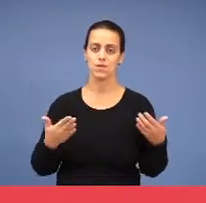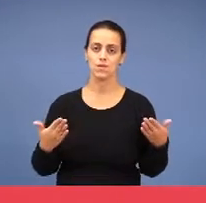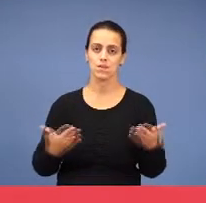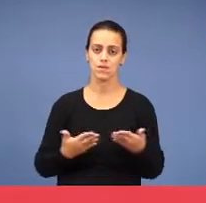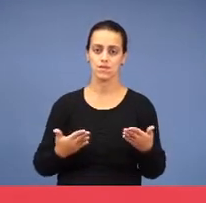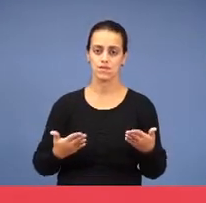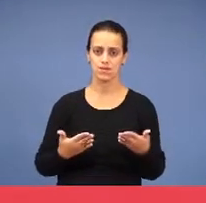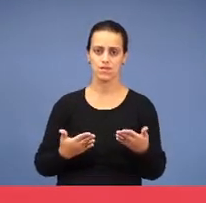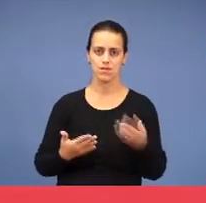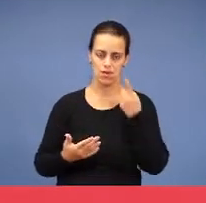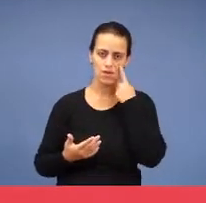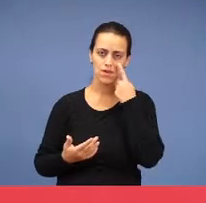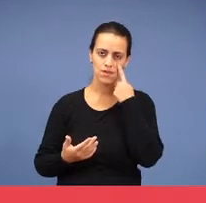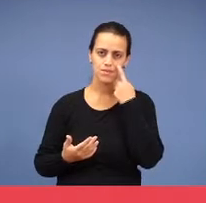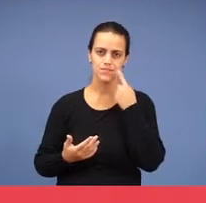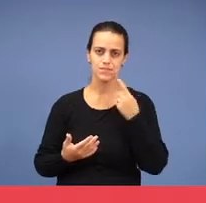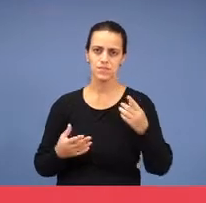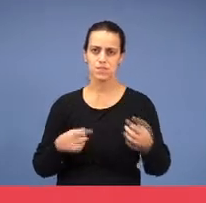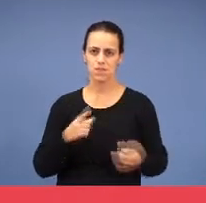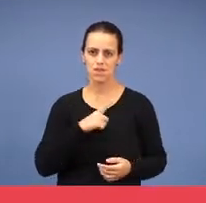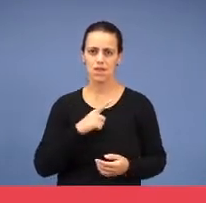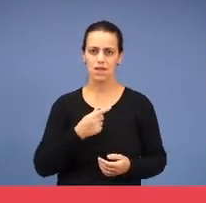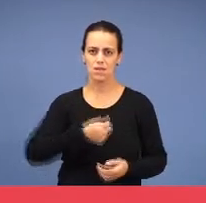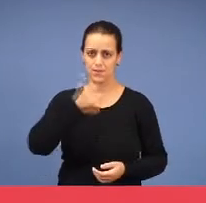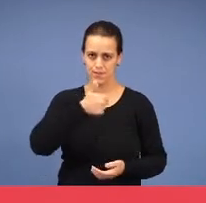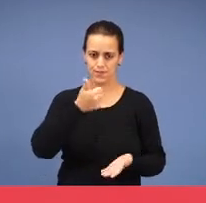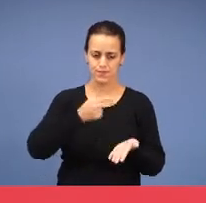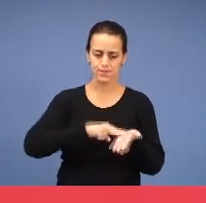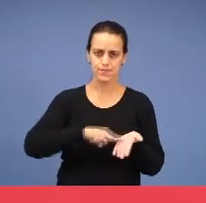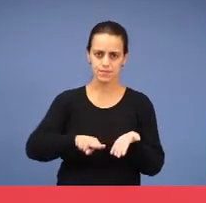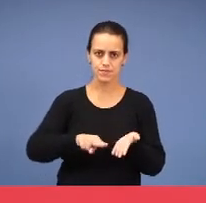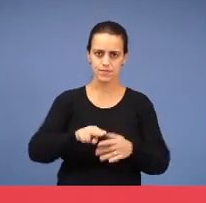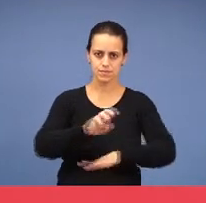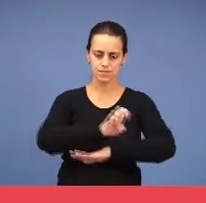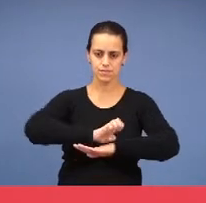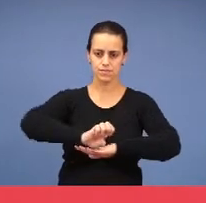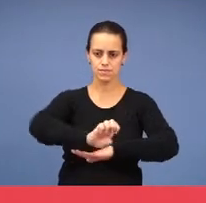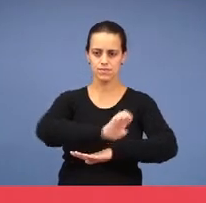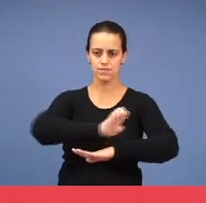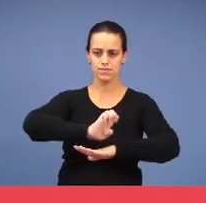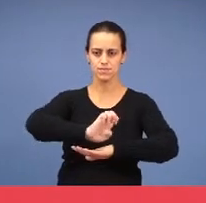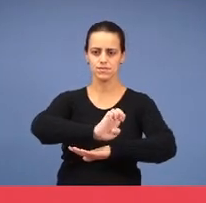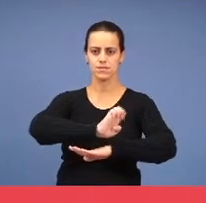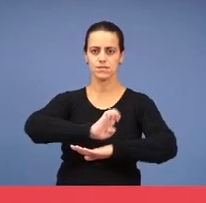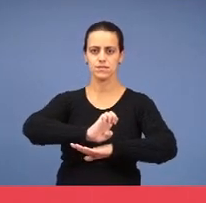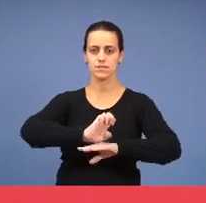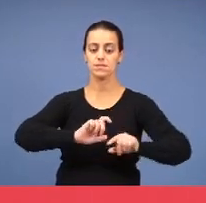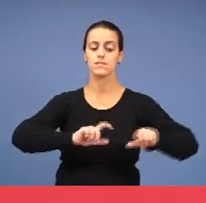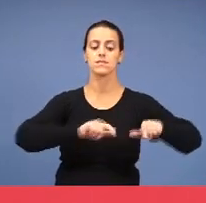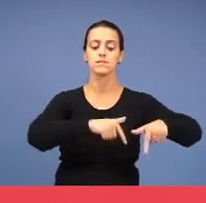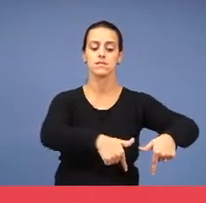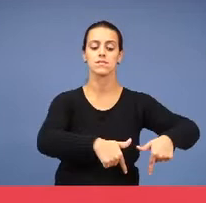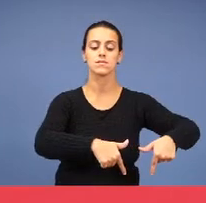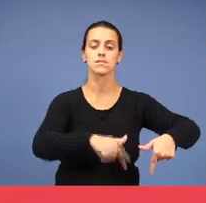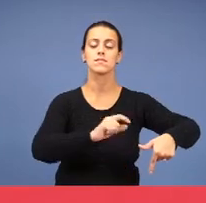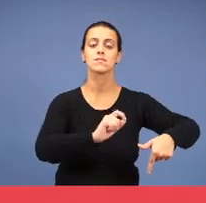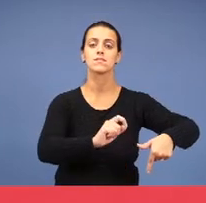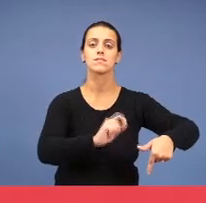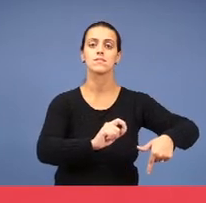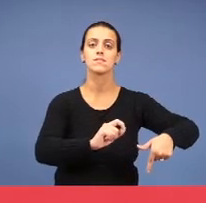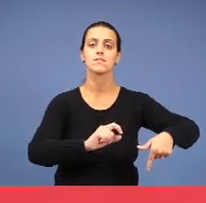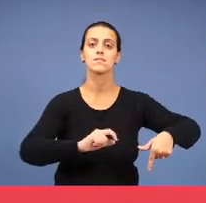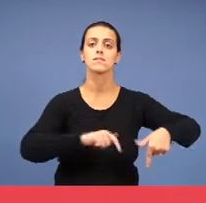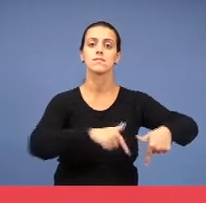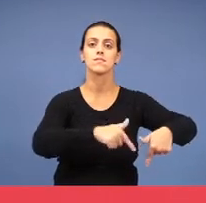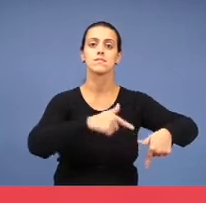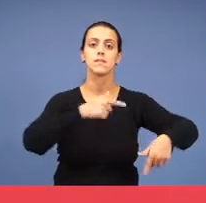vejam aqui os irmãos, nós tivemos a primeira carta, Éfeso, a operação de quem? A operação do